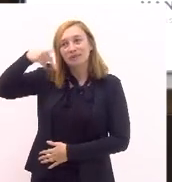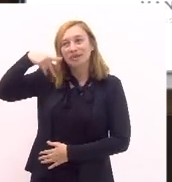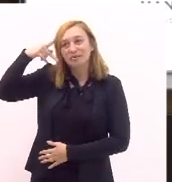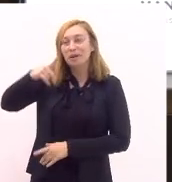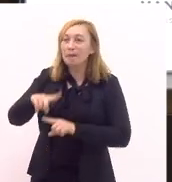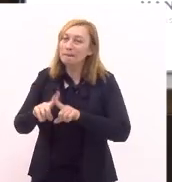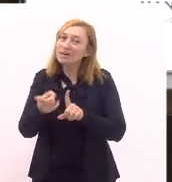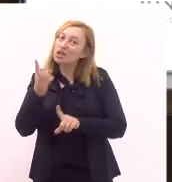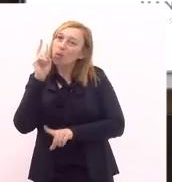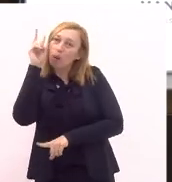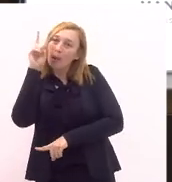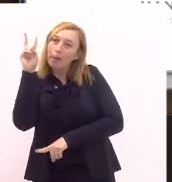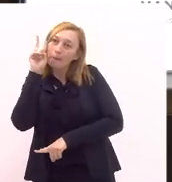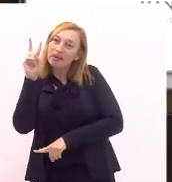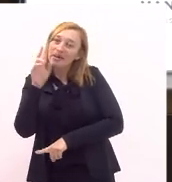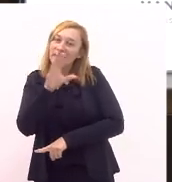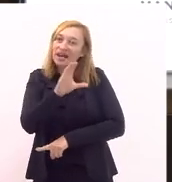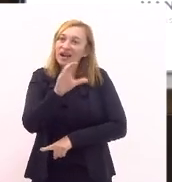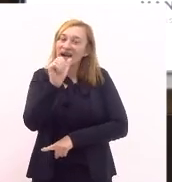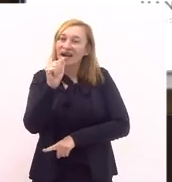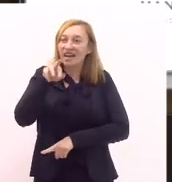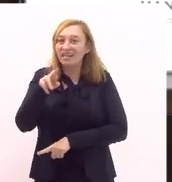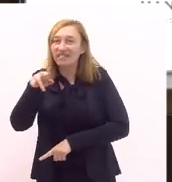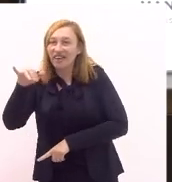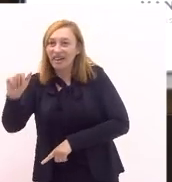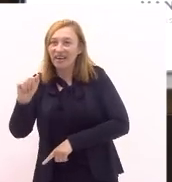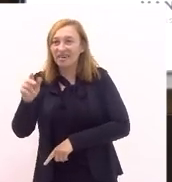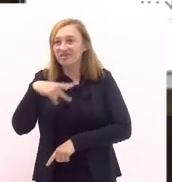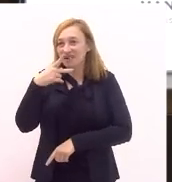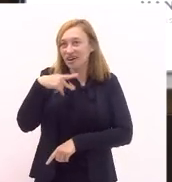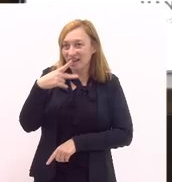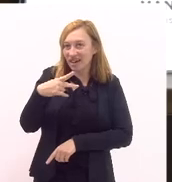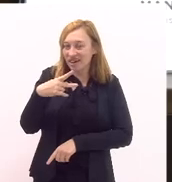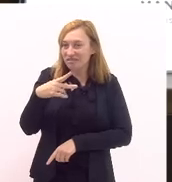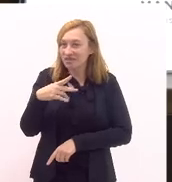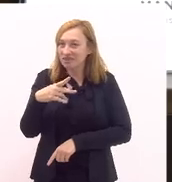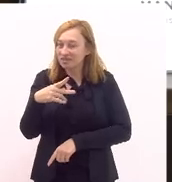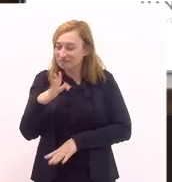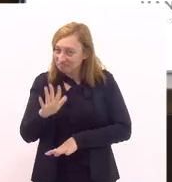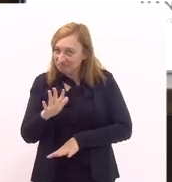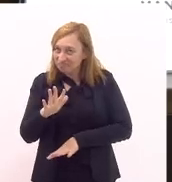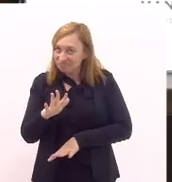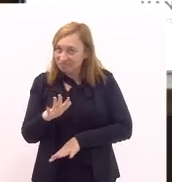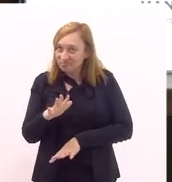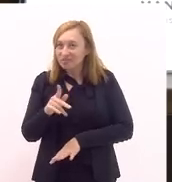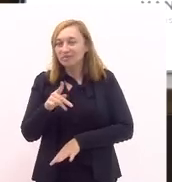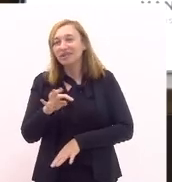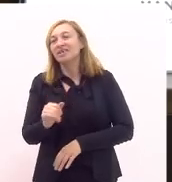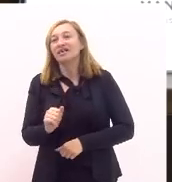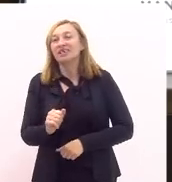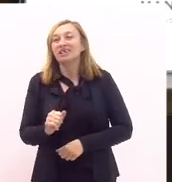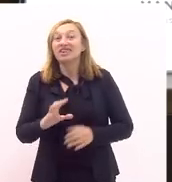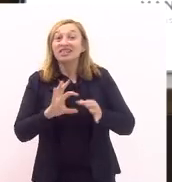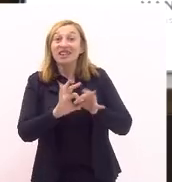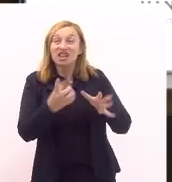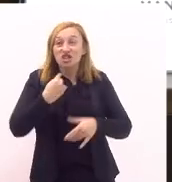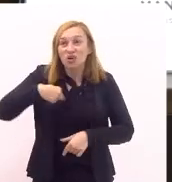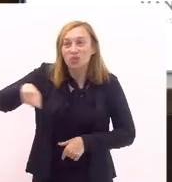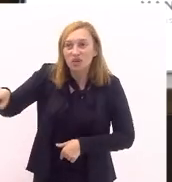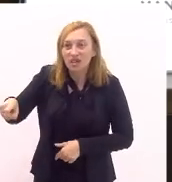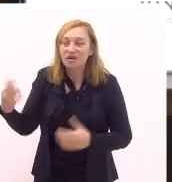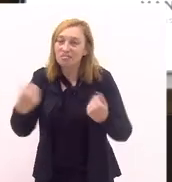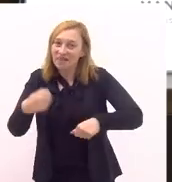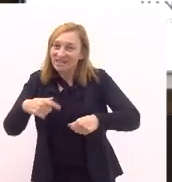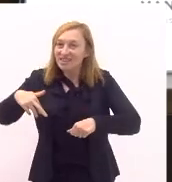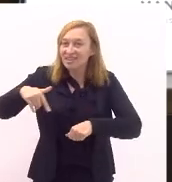é mas eu lembrei do Candeia que dizia mais ou menos assim que diz assim né portanto deixe-me ir